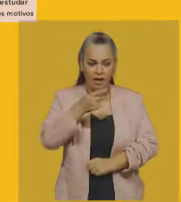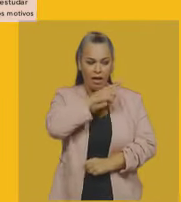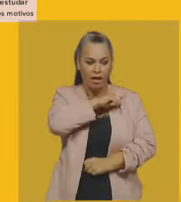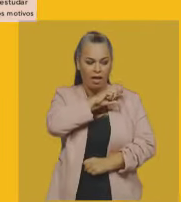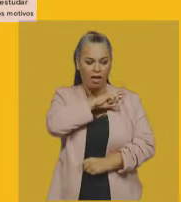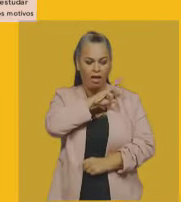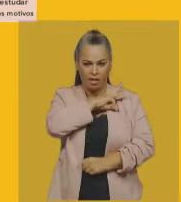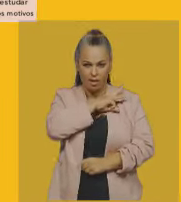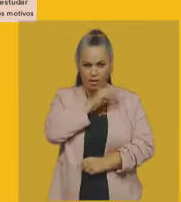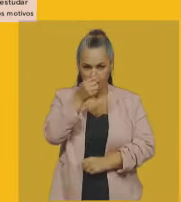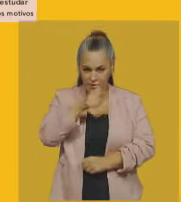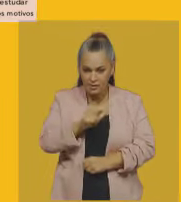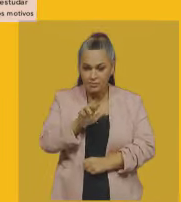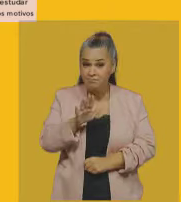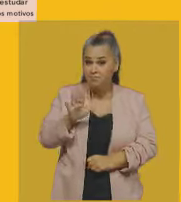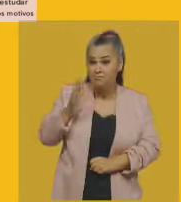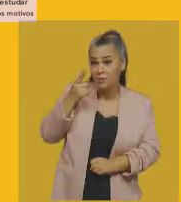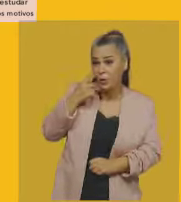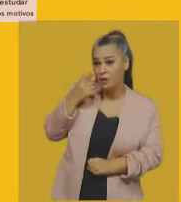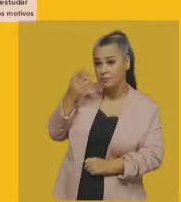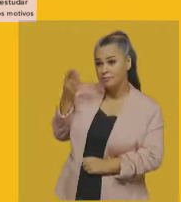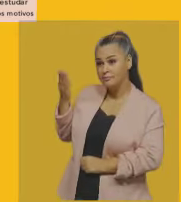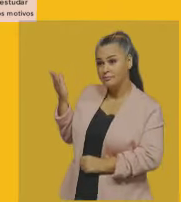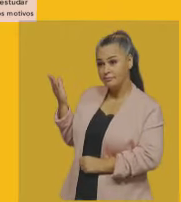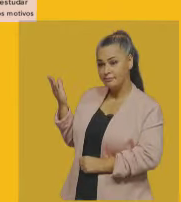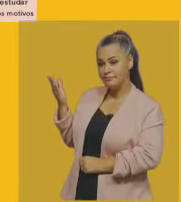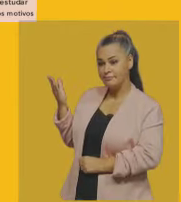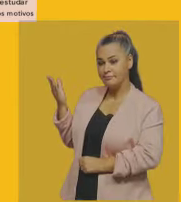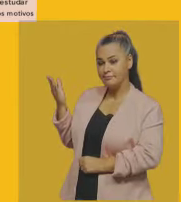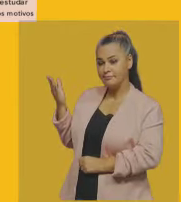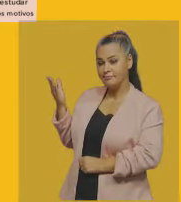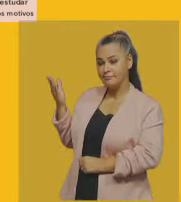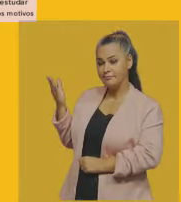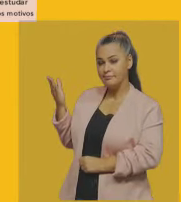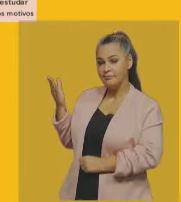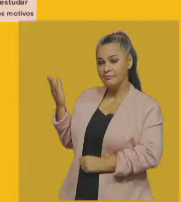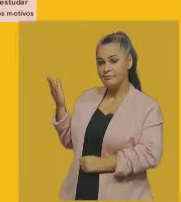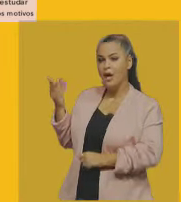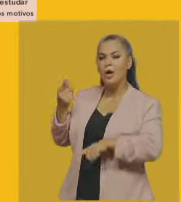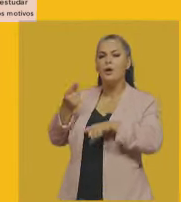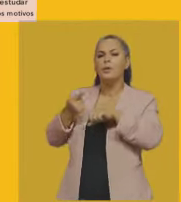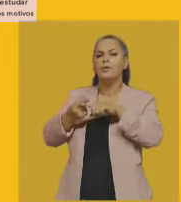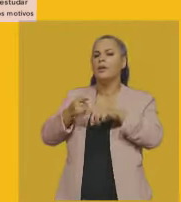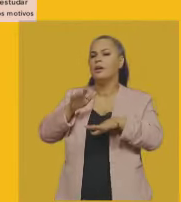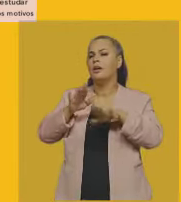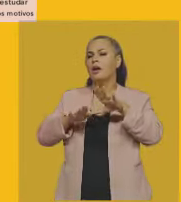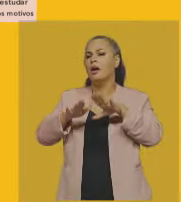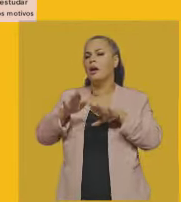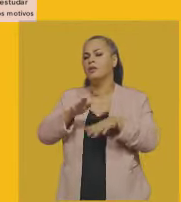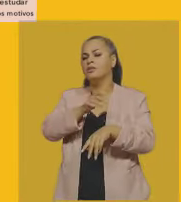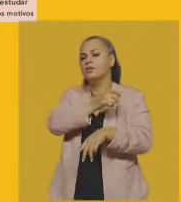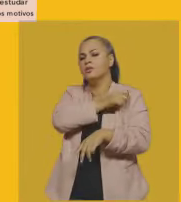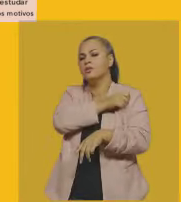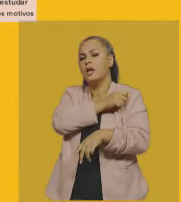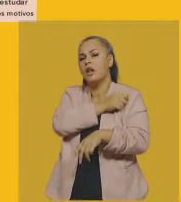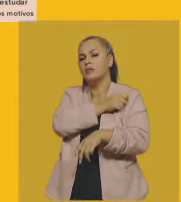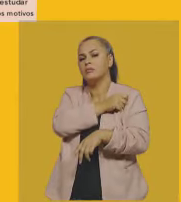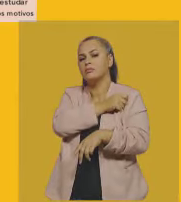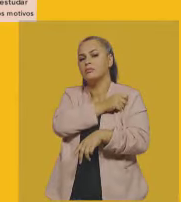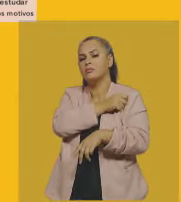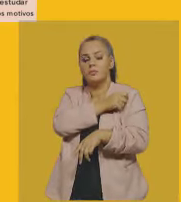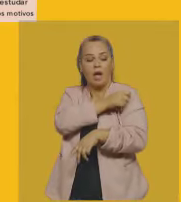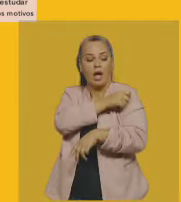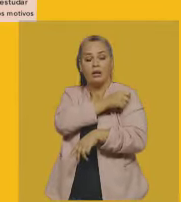Vamos dar uma olhada, o que faz os estudantes deixarem de estudar depois dos seus 14 anos de idade?